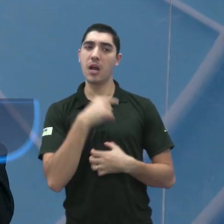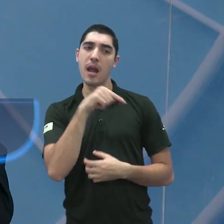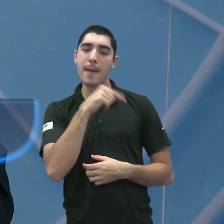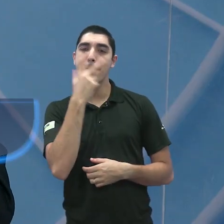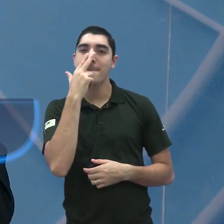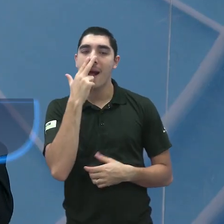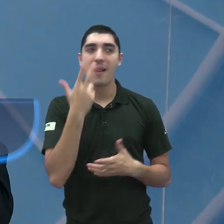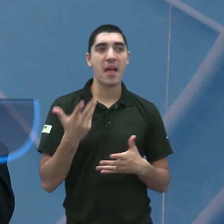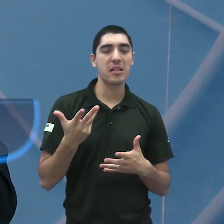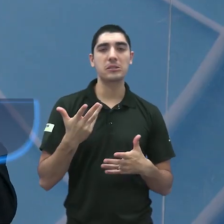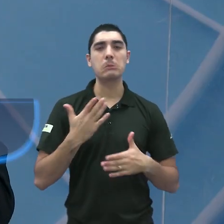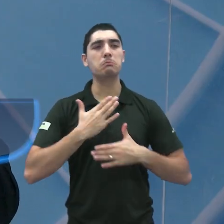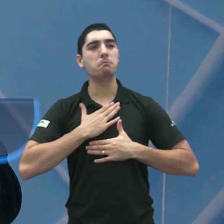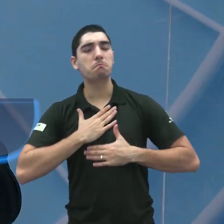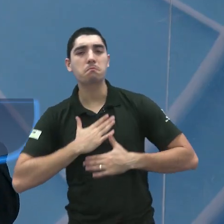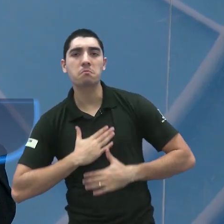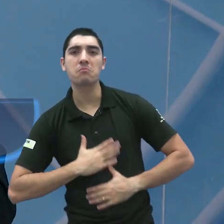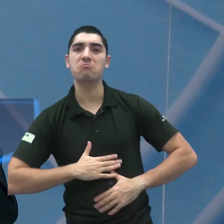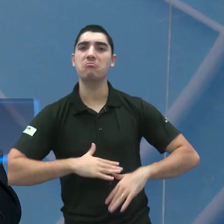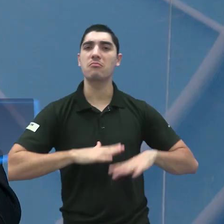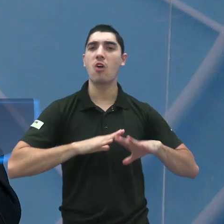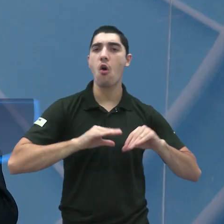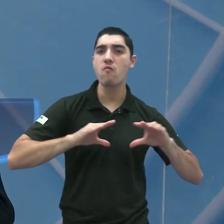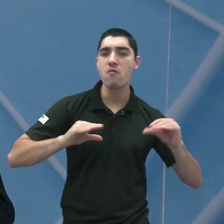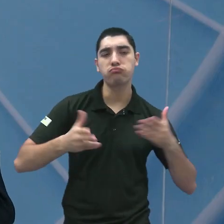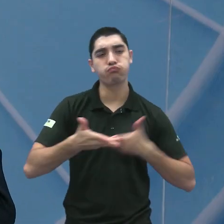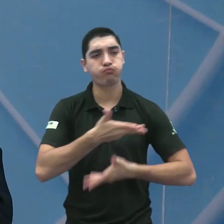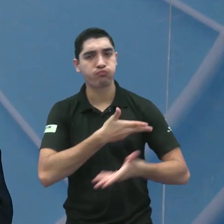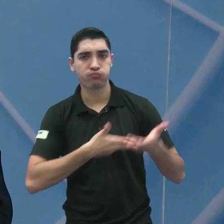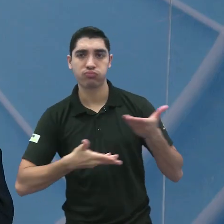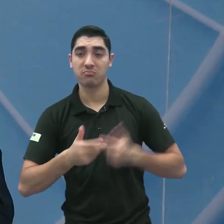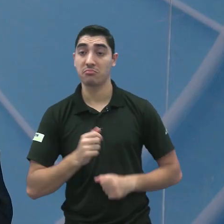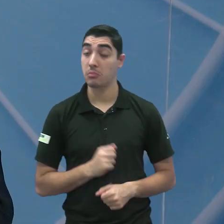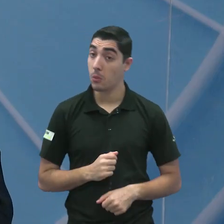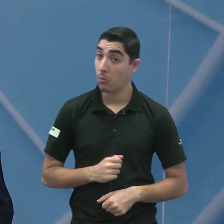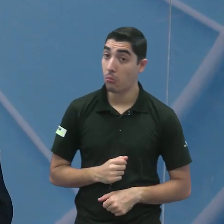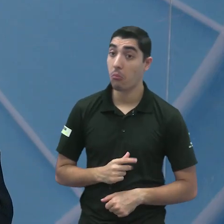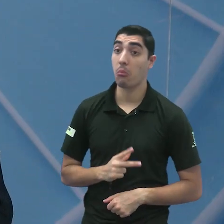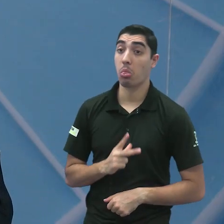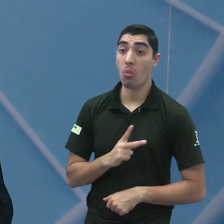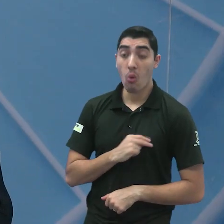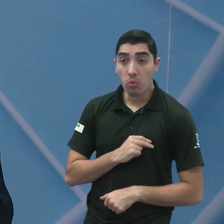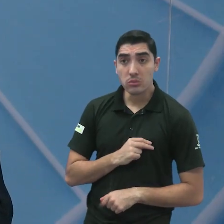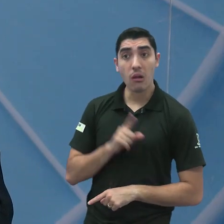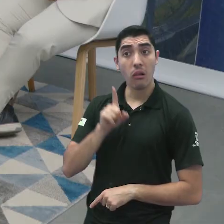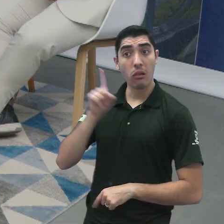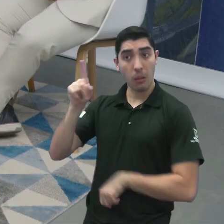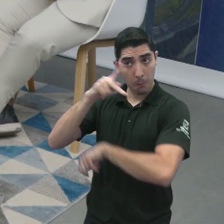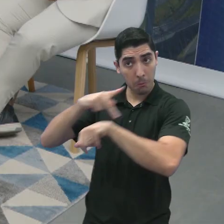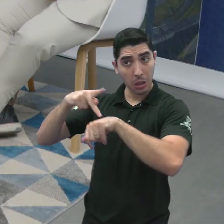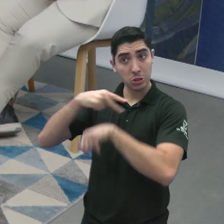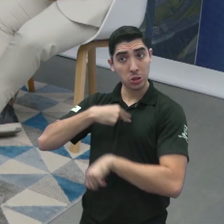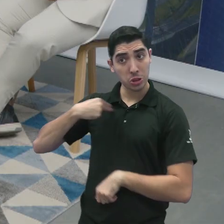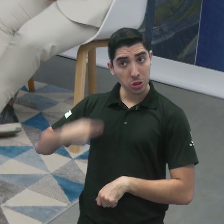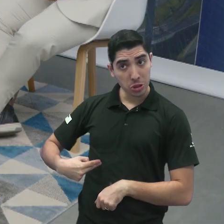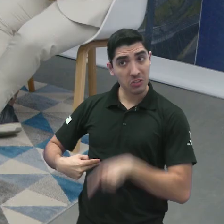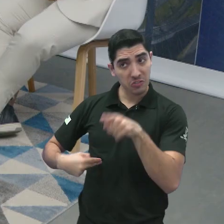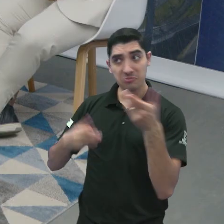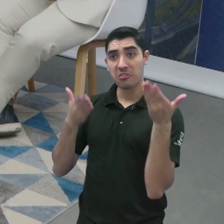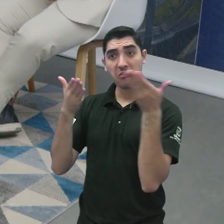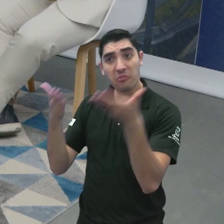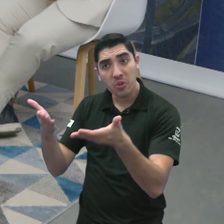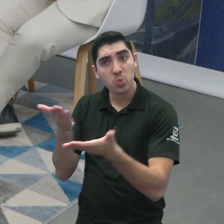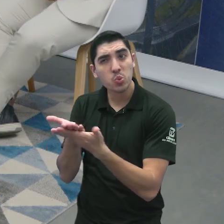eu sinto que é tudo muito mais pacífico quando se trata de desigualdade. Que coisa, né? Olha, lá na China, fazendo